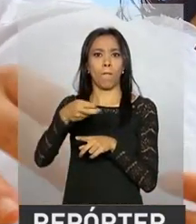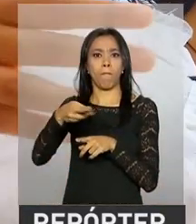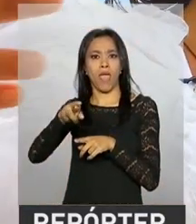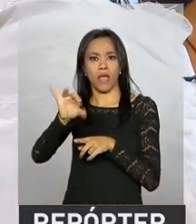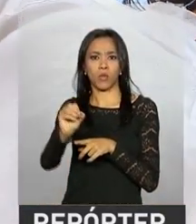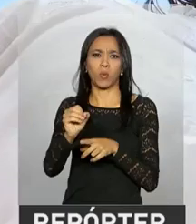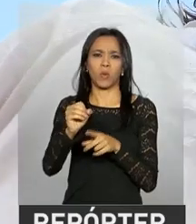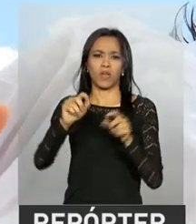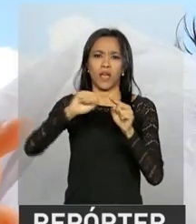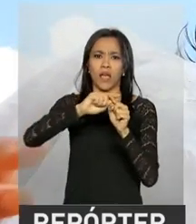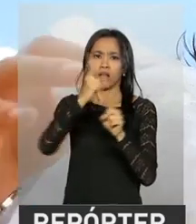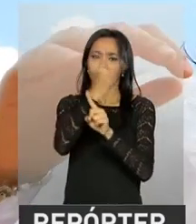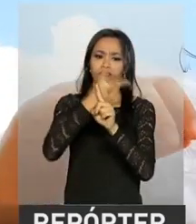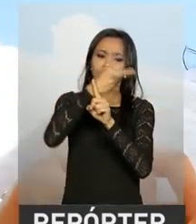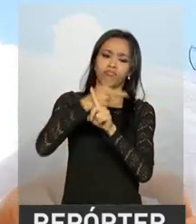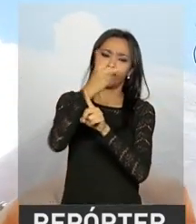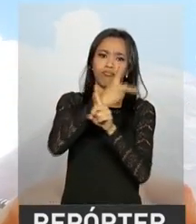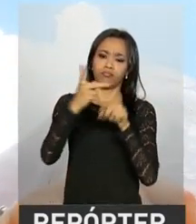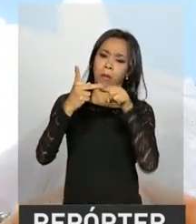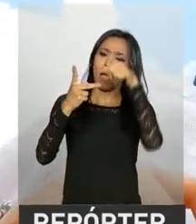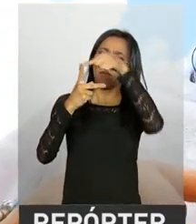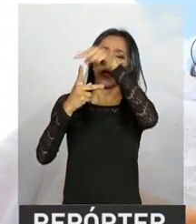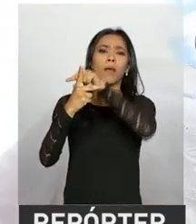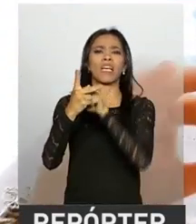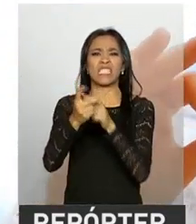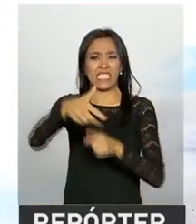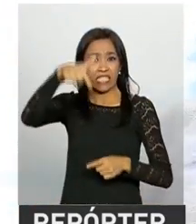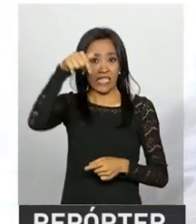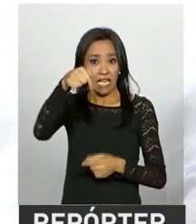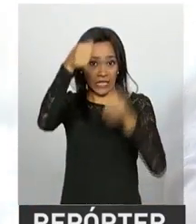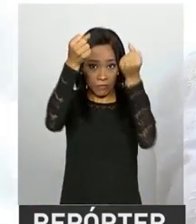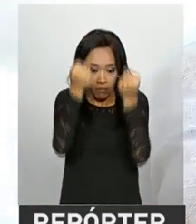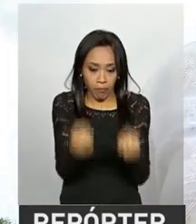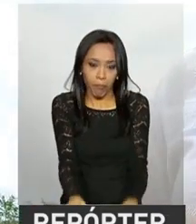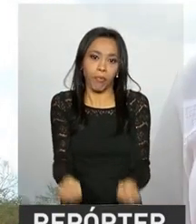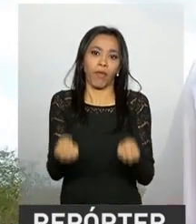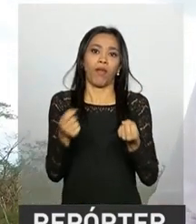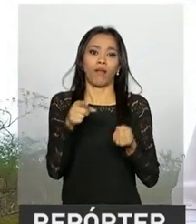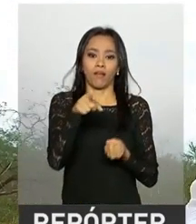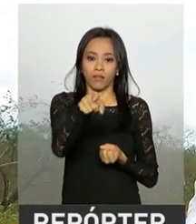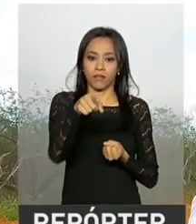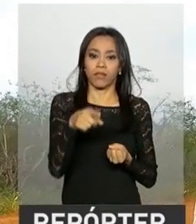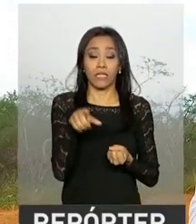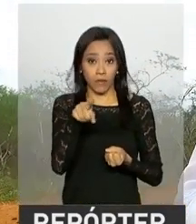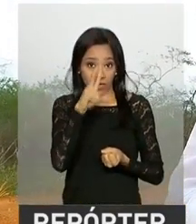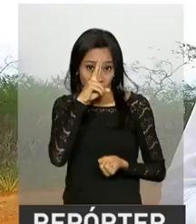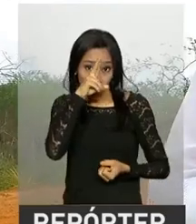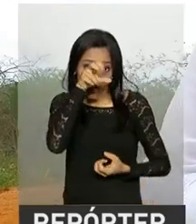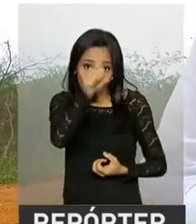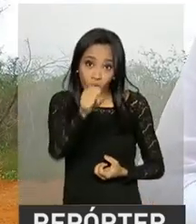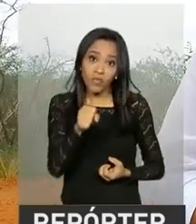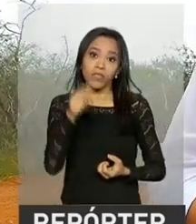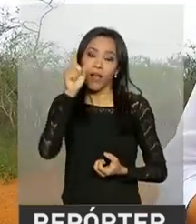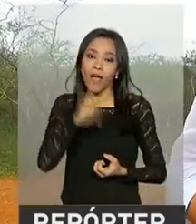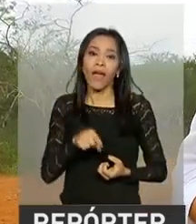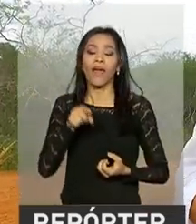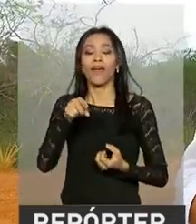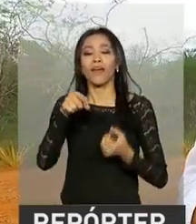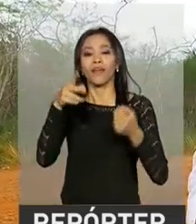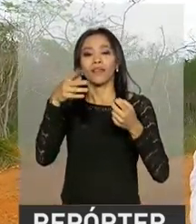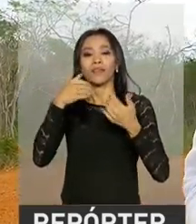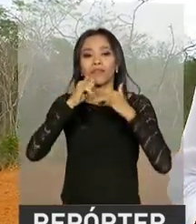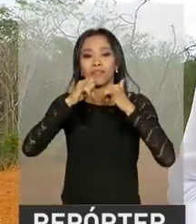pesa cerca de 7 toneladas O vento está movimentando 21 toneladas essa força move o rotor e a